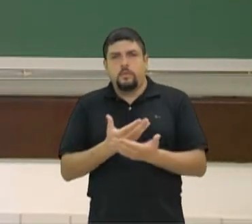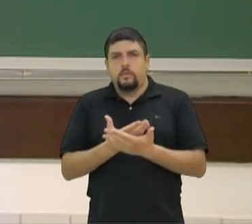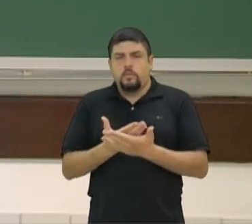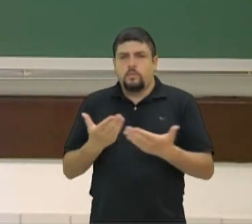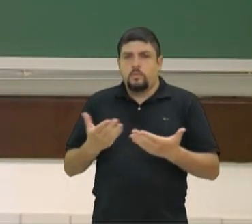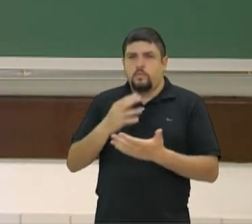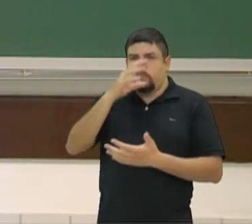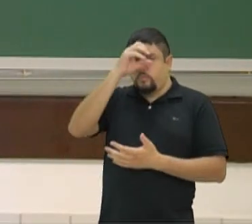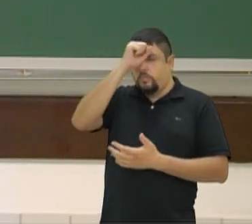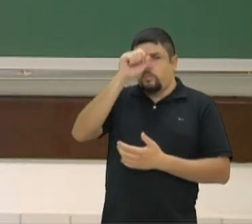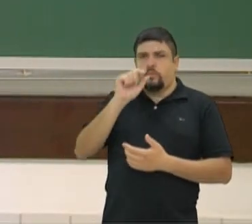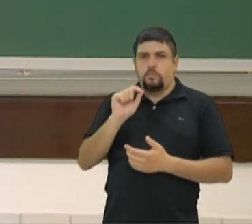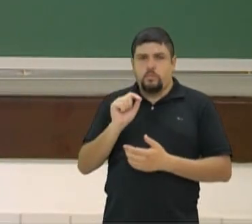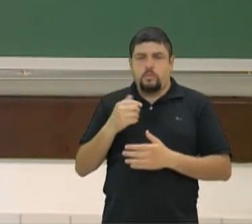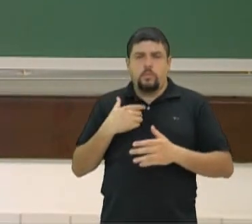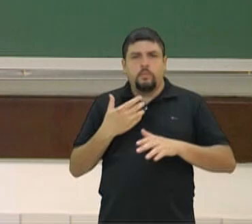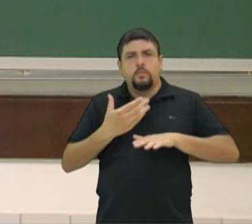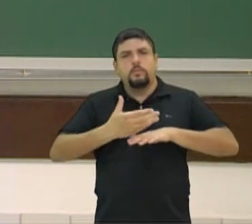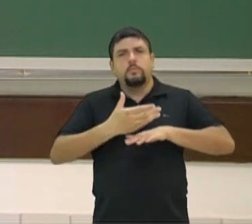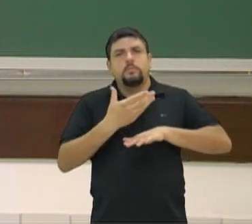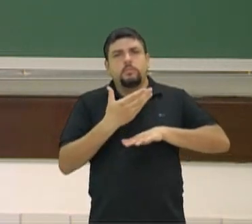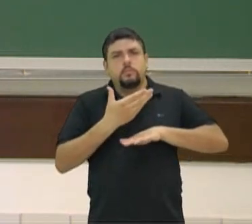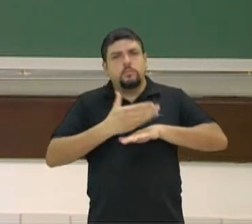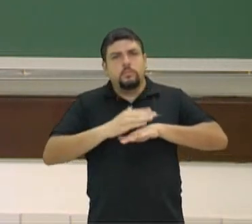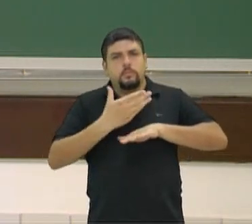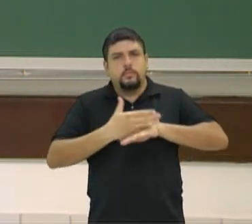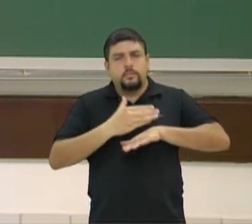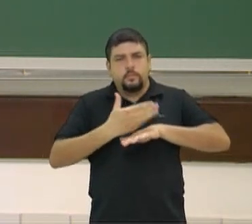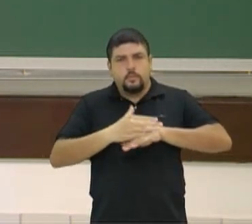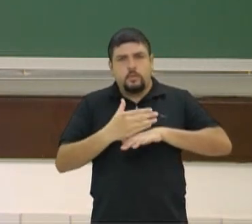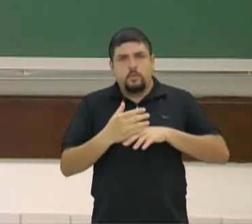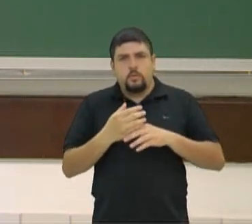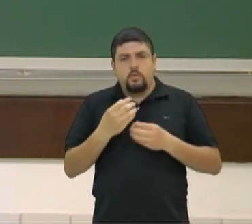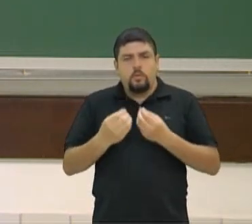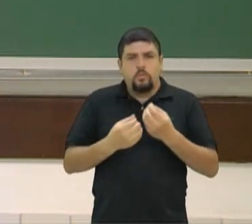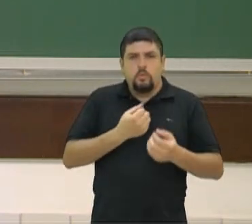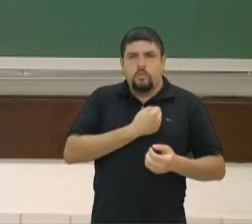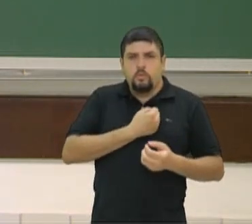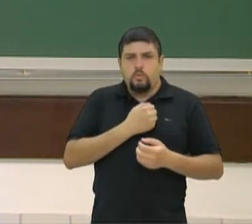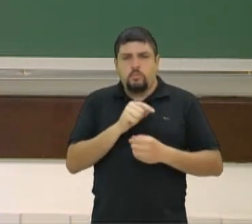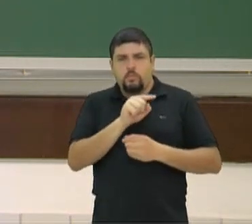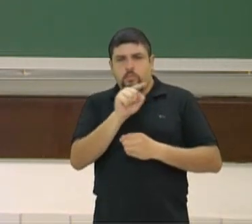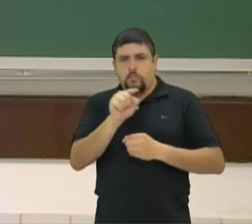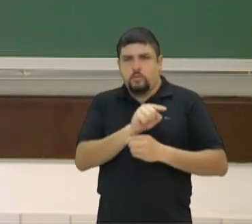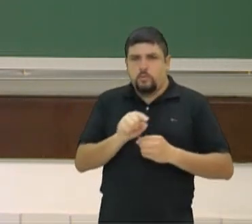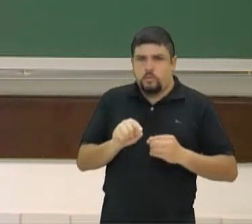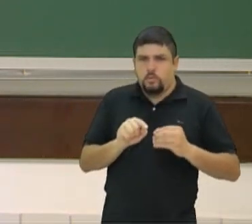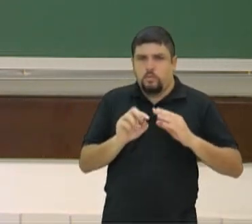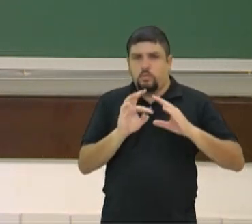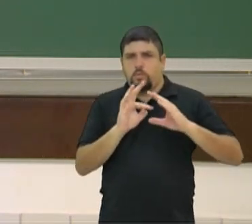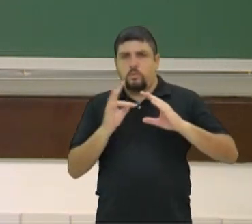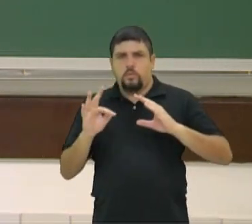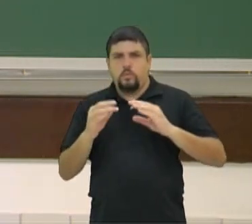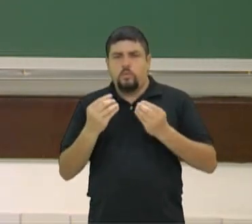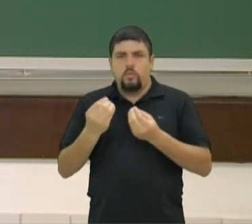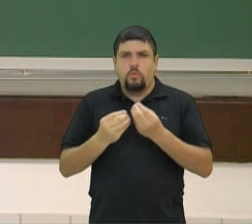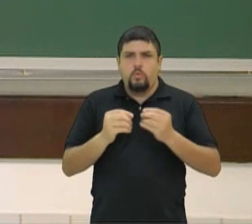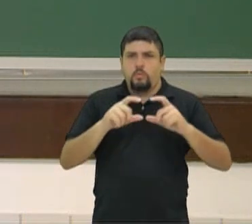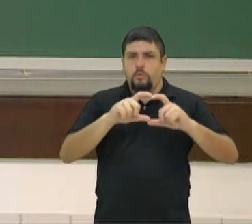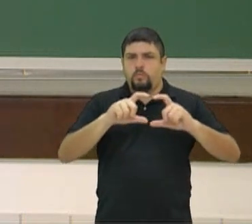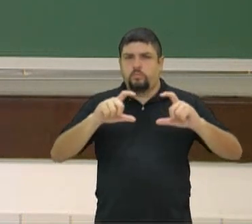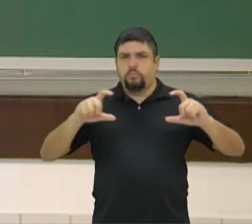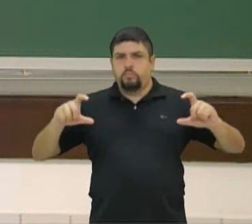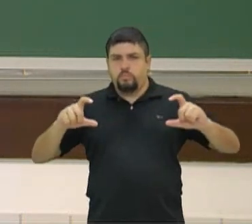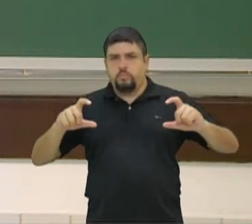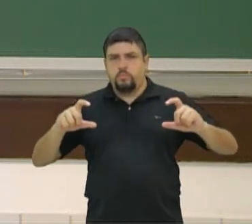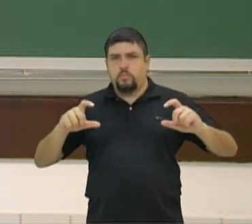hoje? Nós trabalhamos um pouquinho mais sobre a divisão de complexos na forma trigonométrica ou forma polar. Foi uma forma de